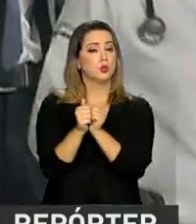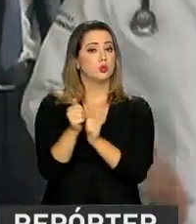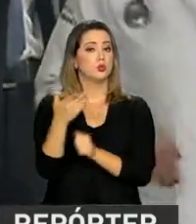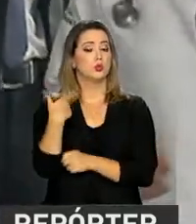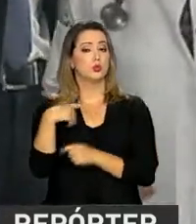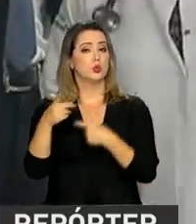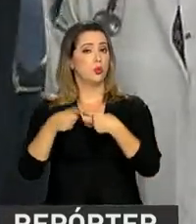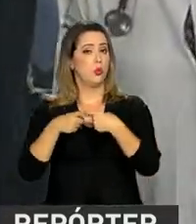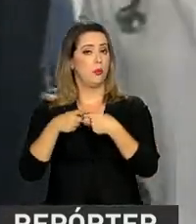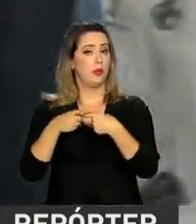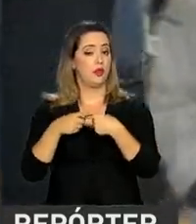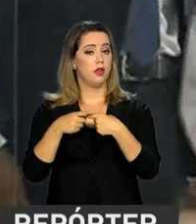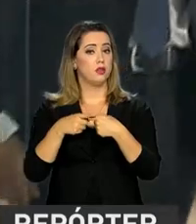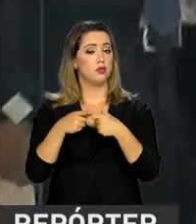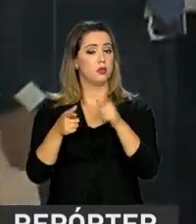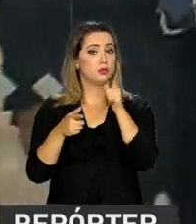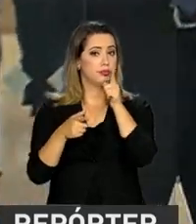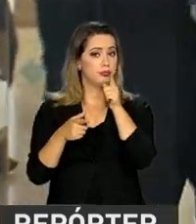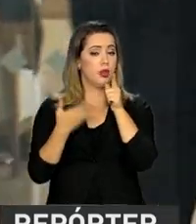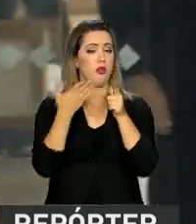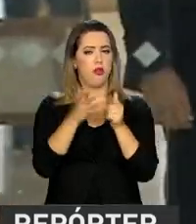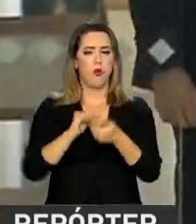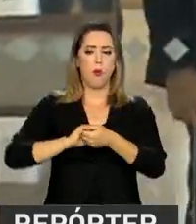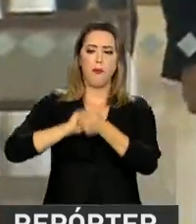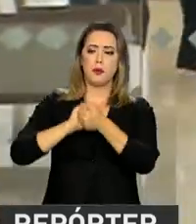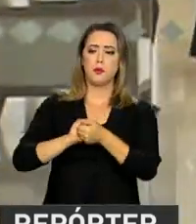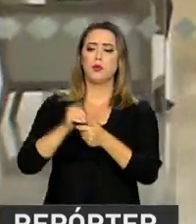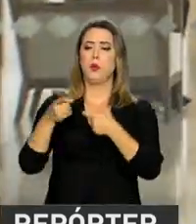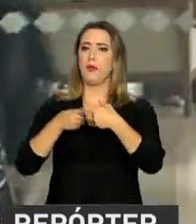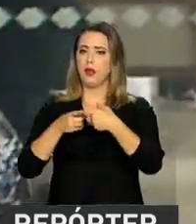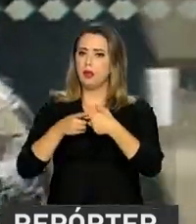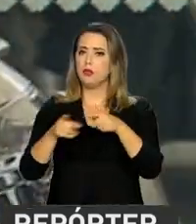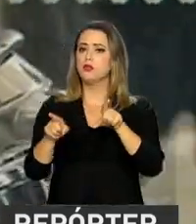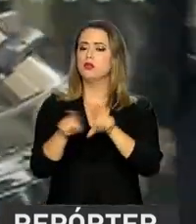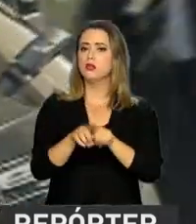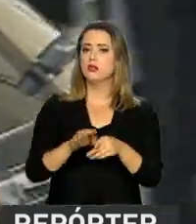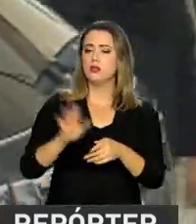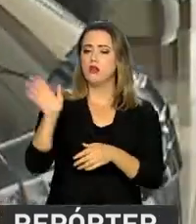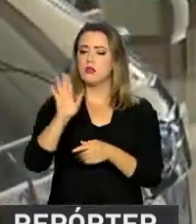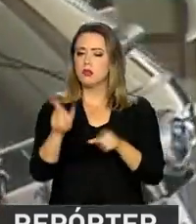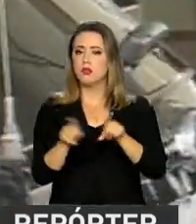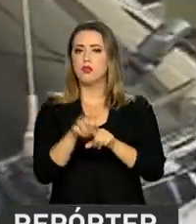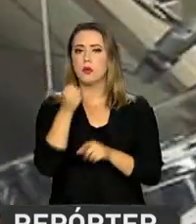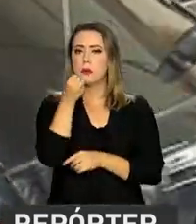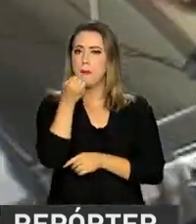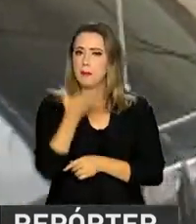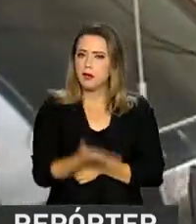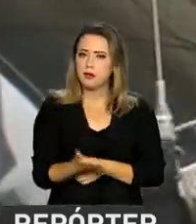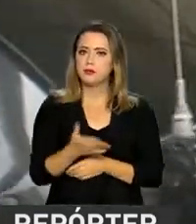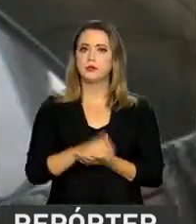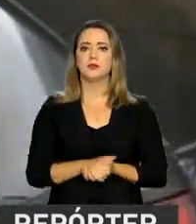antes de entrar no carro ele cumprimentou médico acenou para as câmeras e disse que está tudo bem